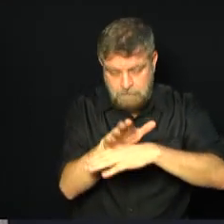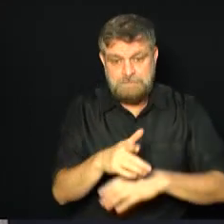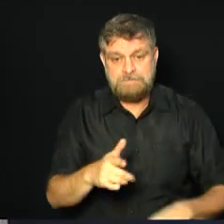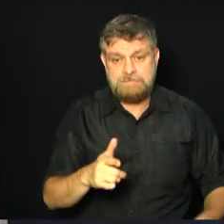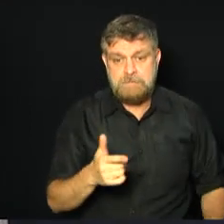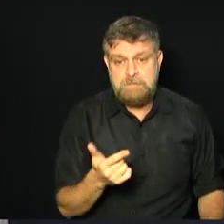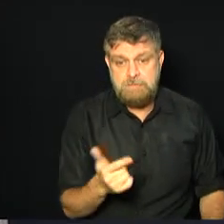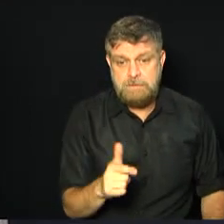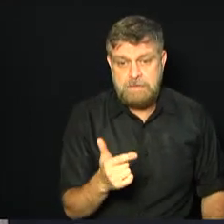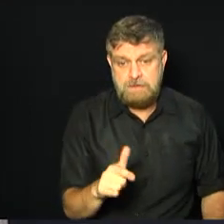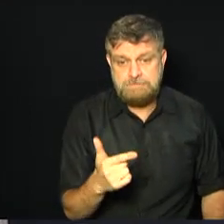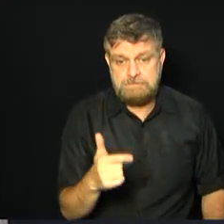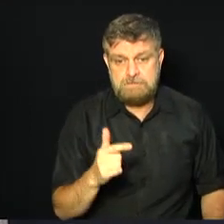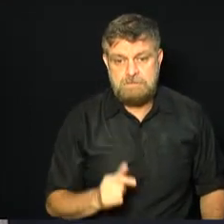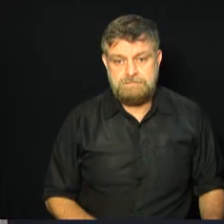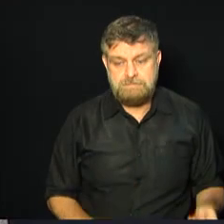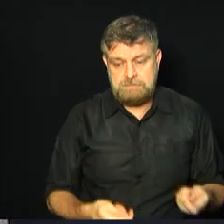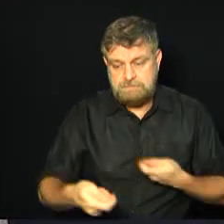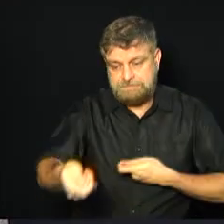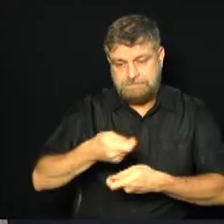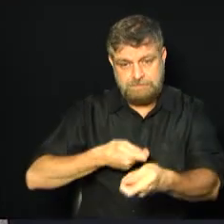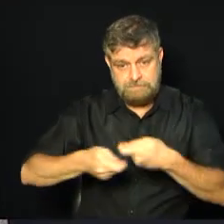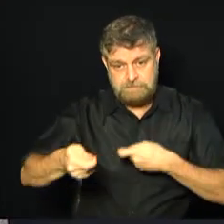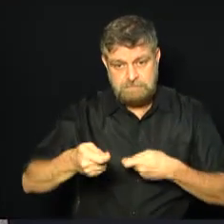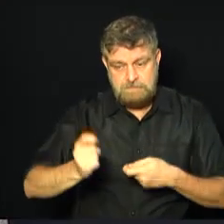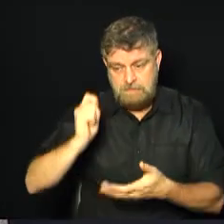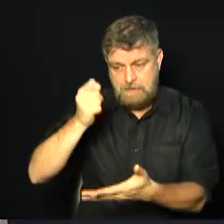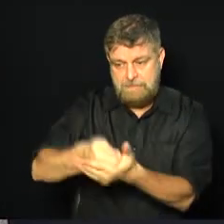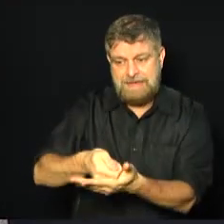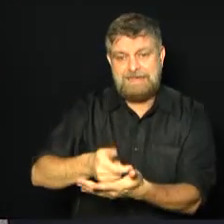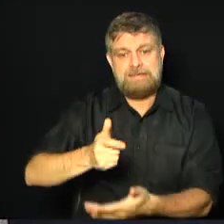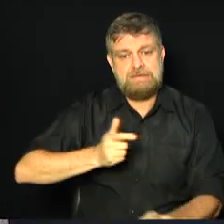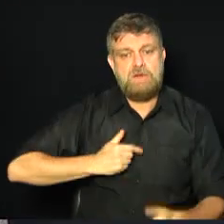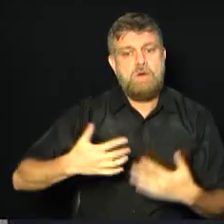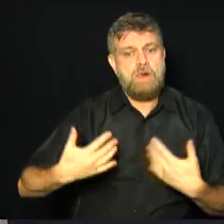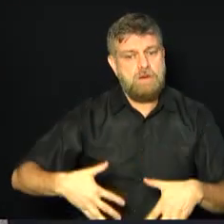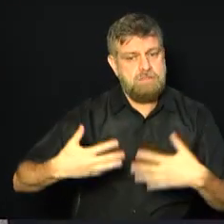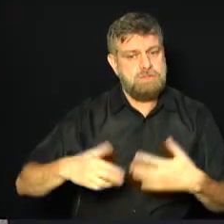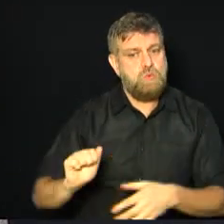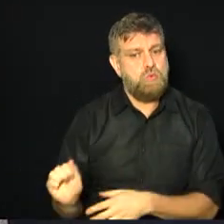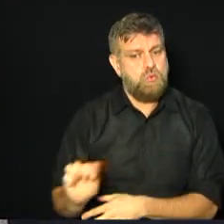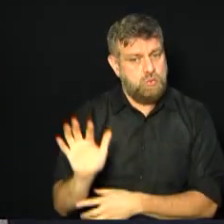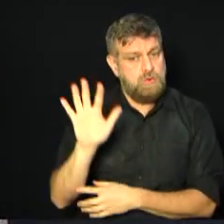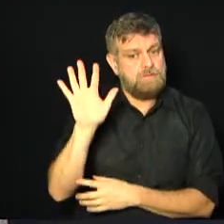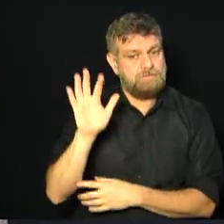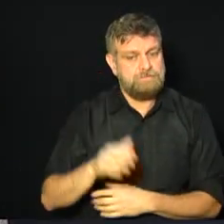de cobrança. Porque para pagar já tem muito. Eu penso dessa maneira.